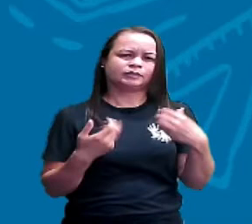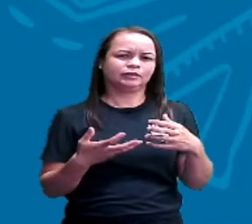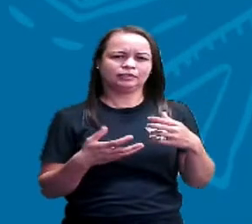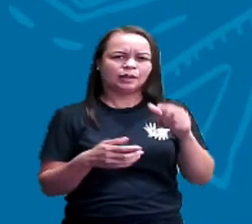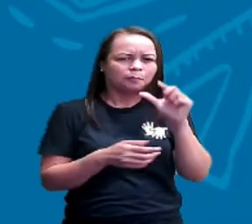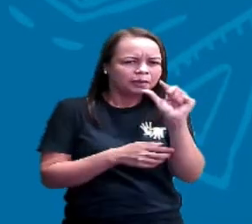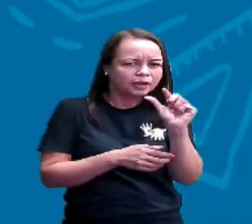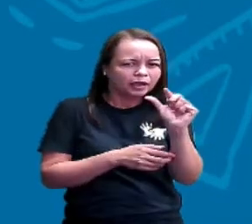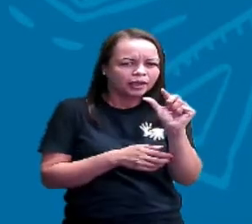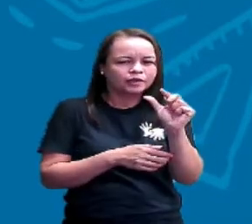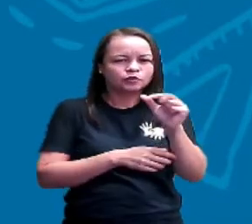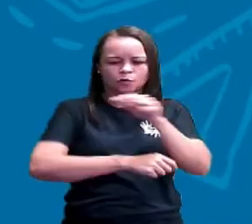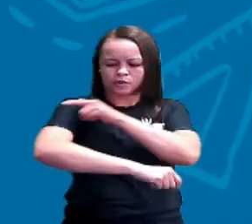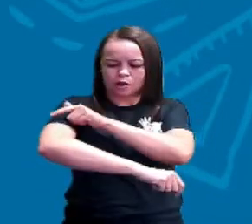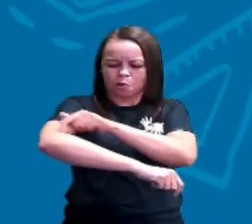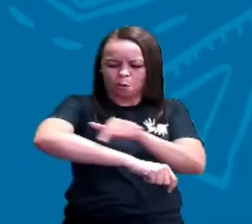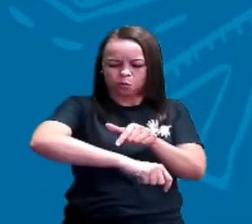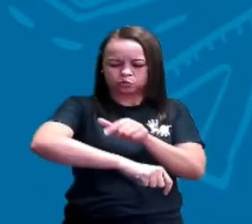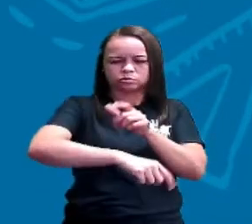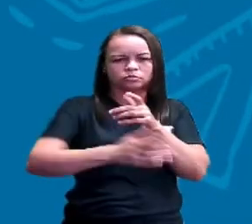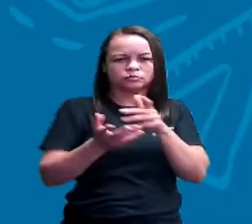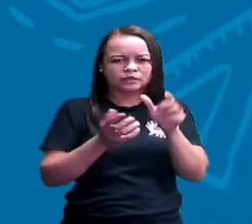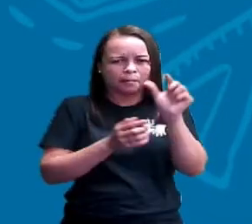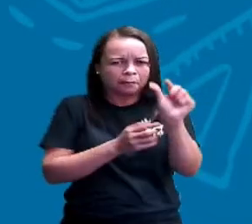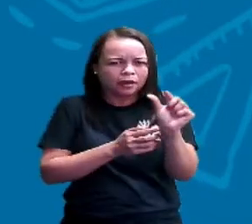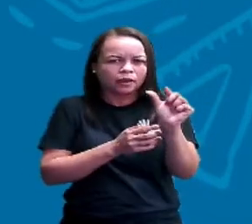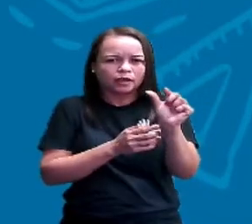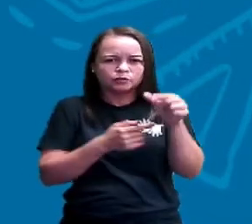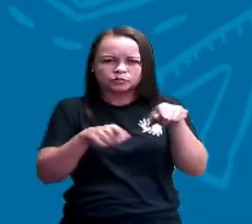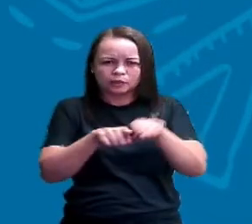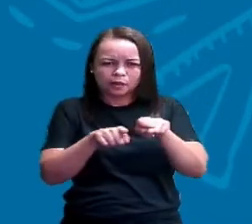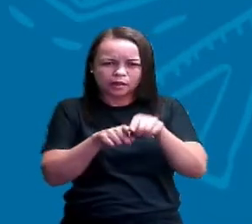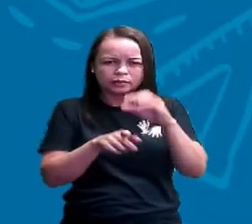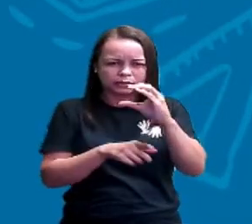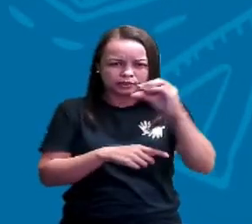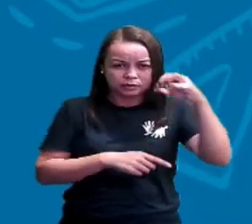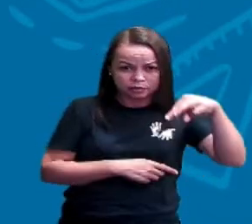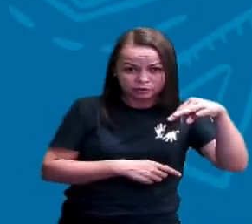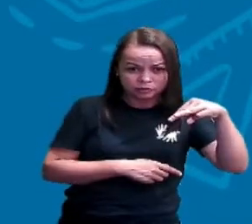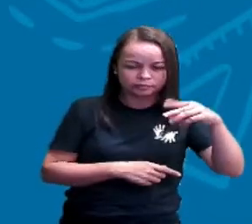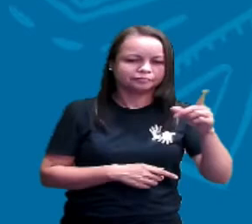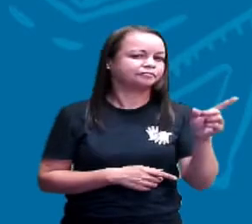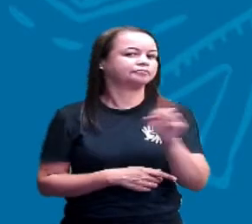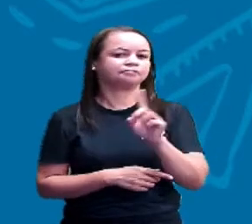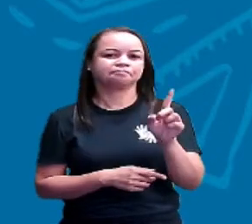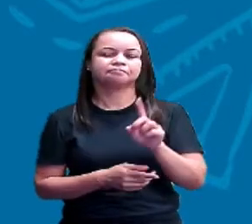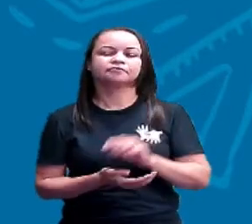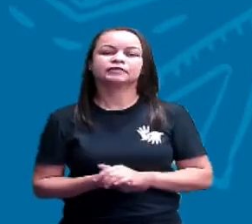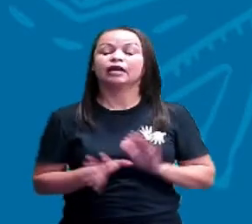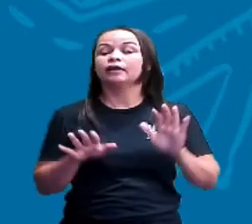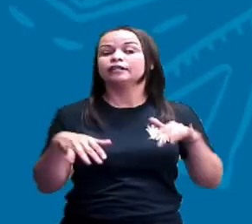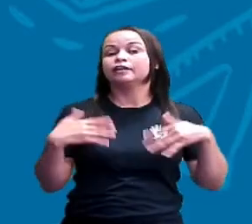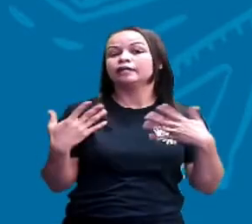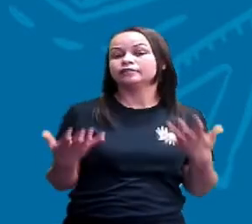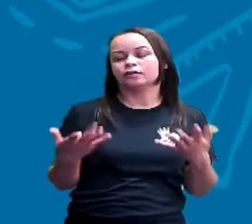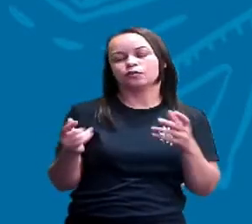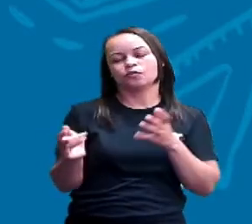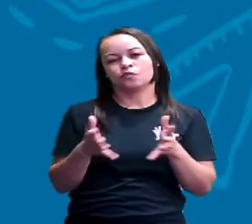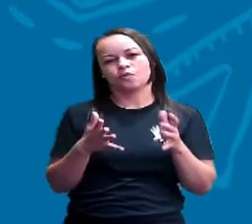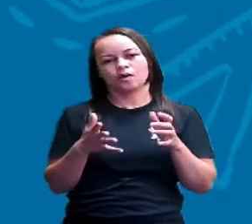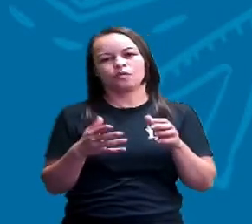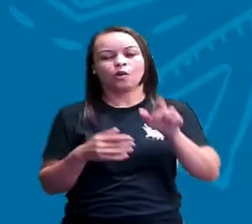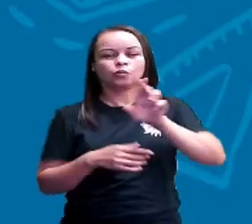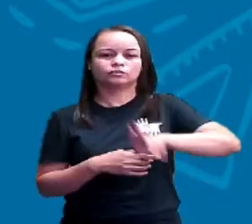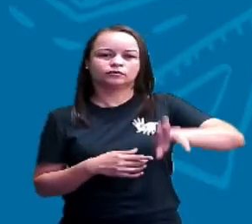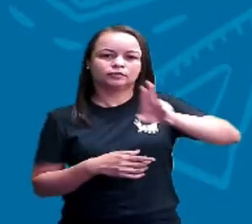é pequeno para eu usar centímetros? Também não. Então, qual seria a unidade de